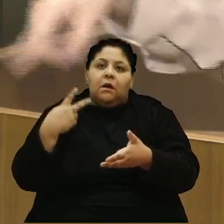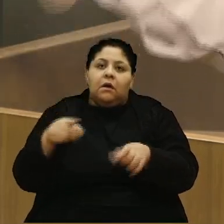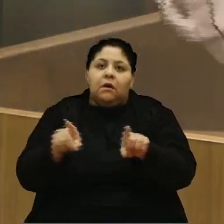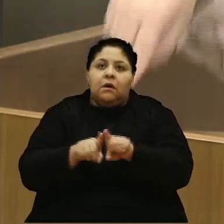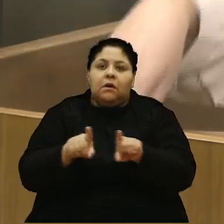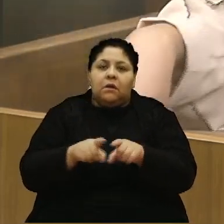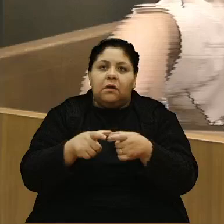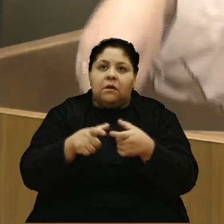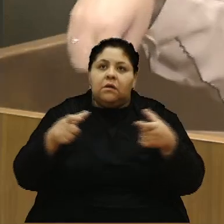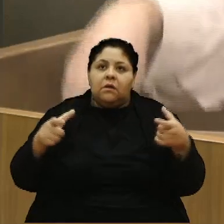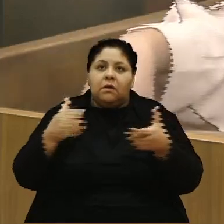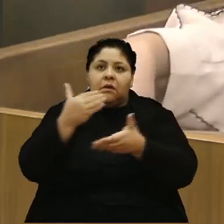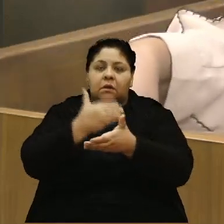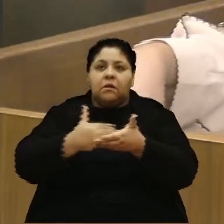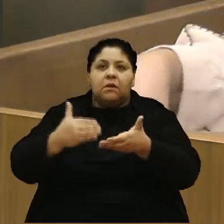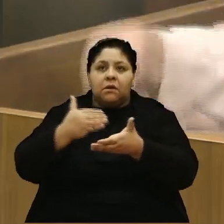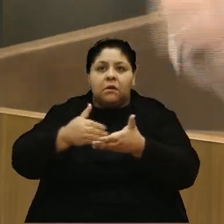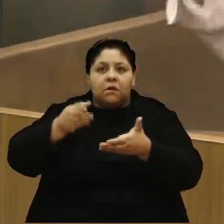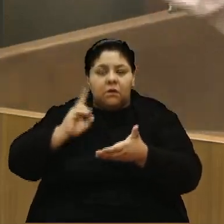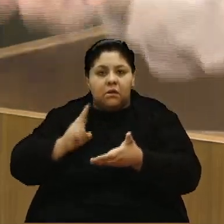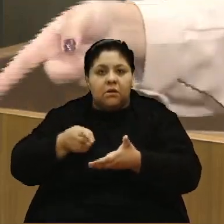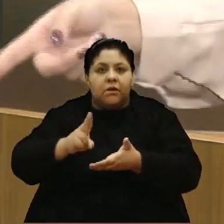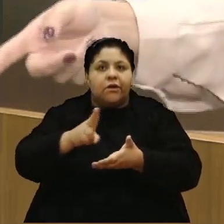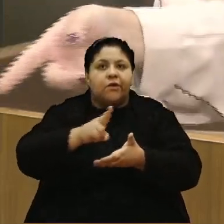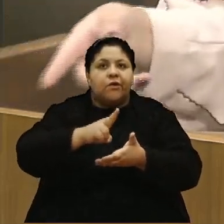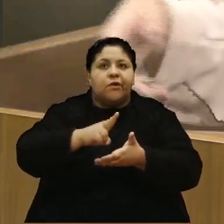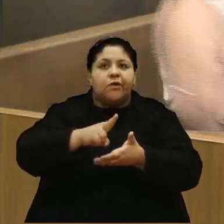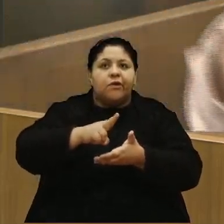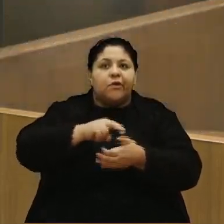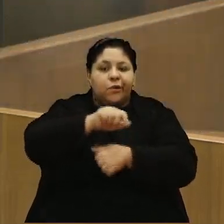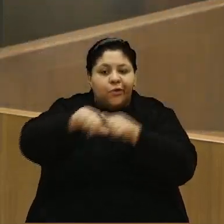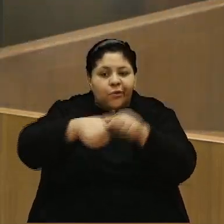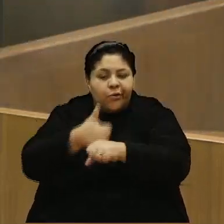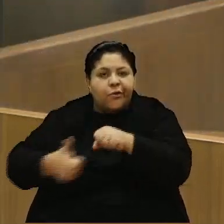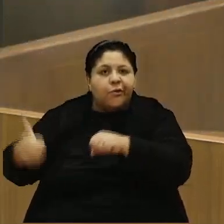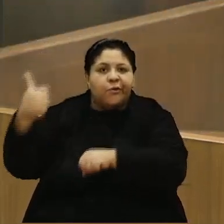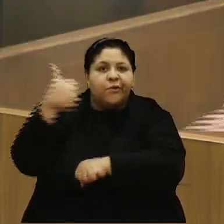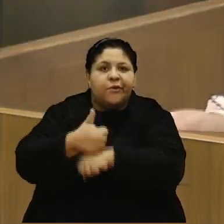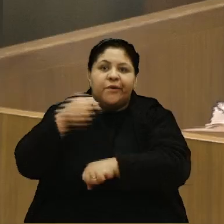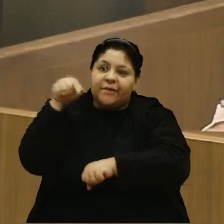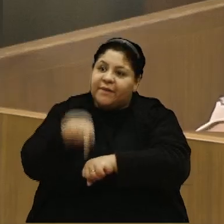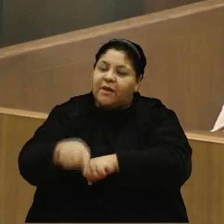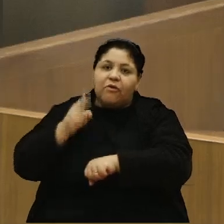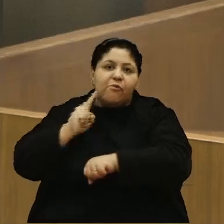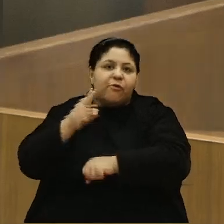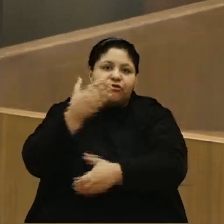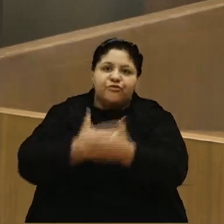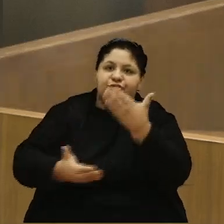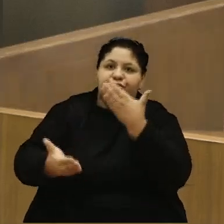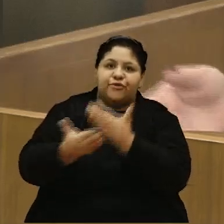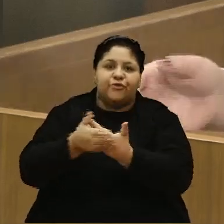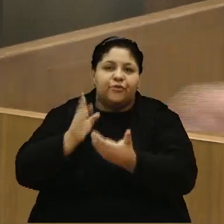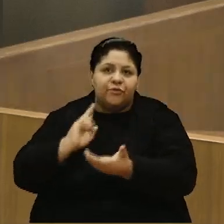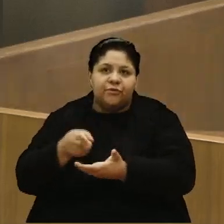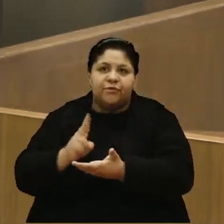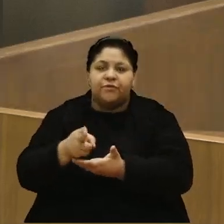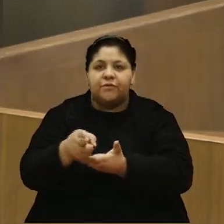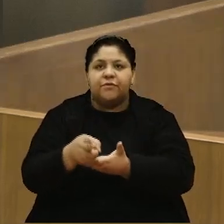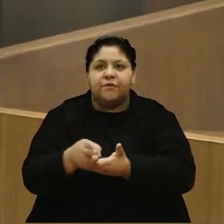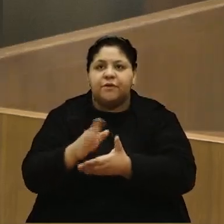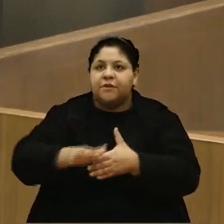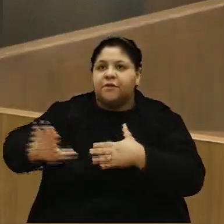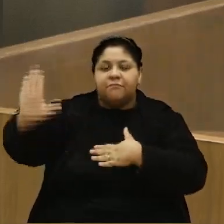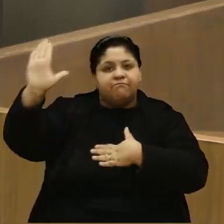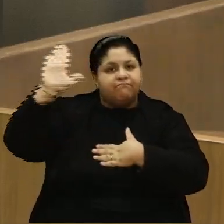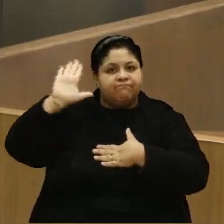a maioria dos secretários continuaram, viraram adjuntos, né? Então, é uma continuação de tudo. Continuação, inclusive, das